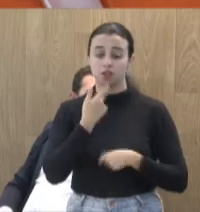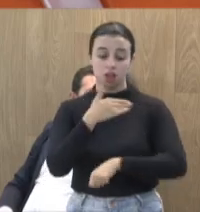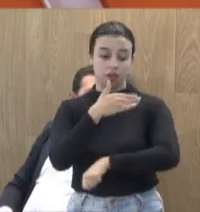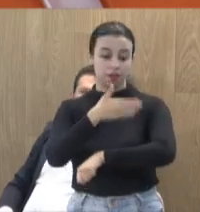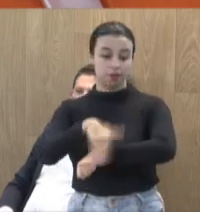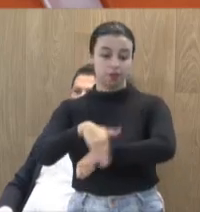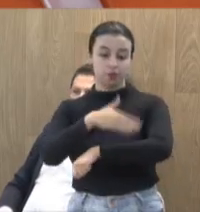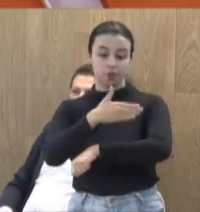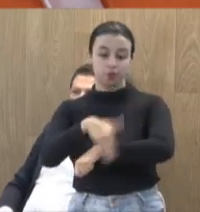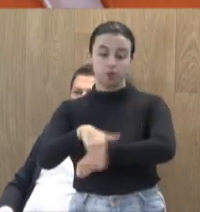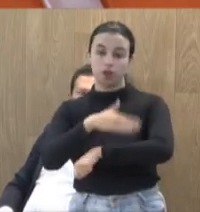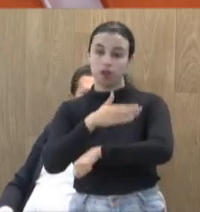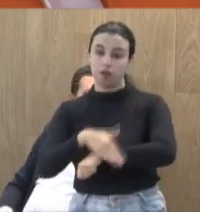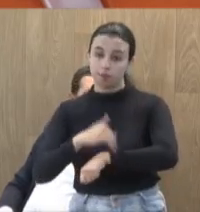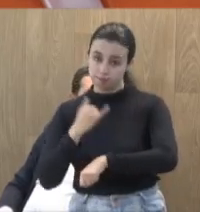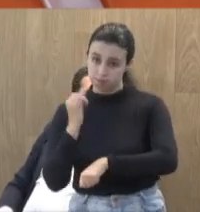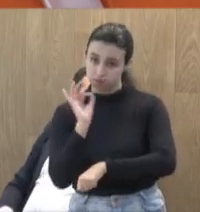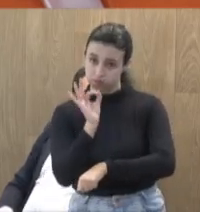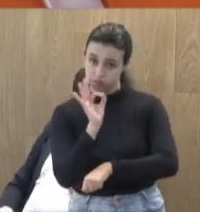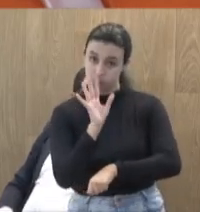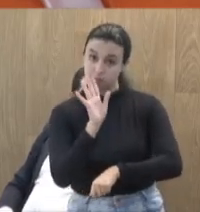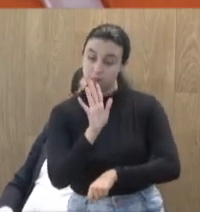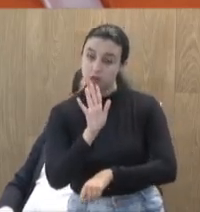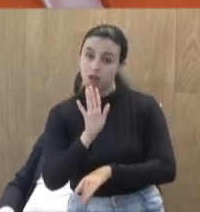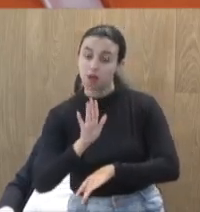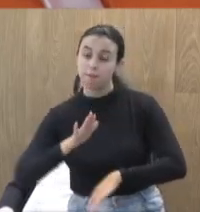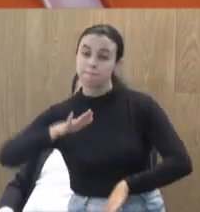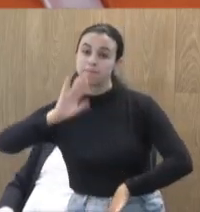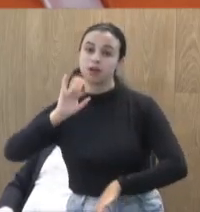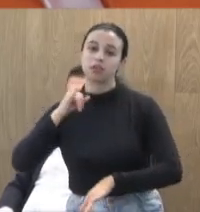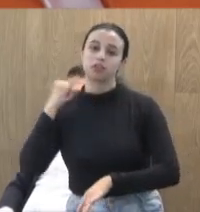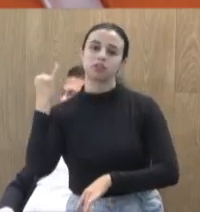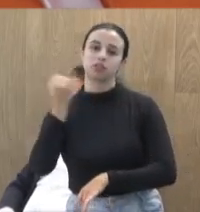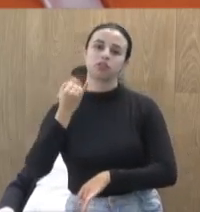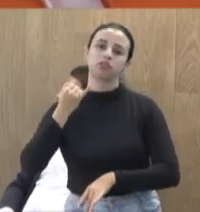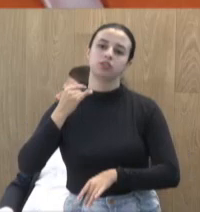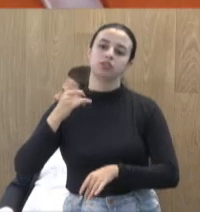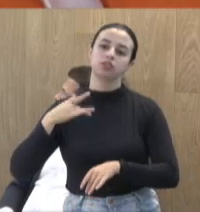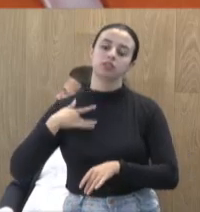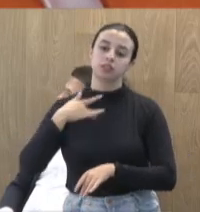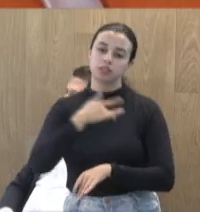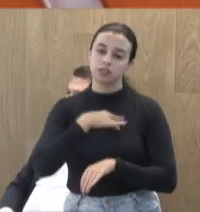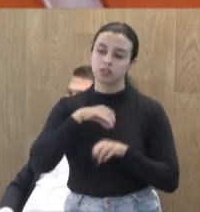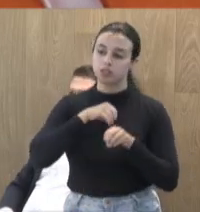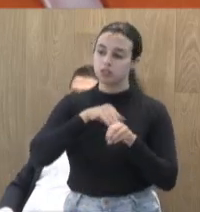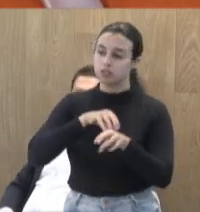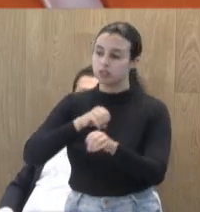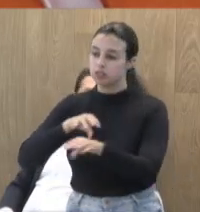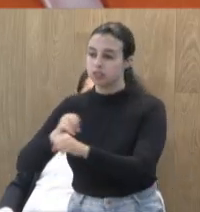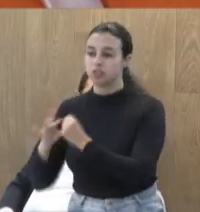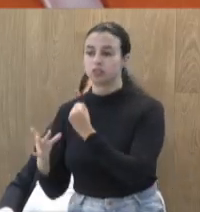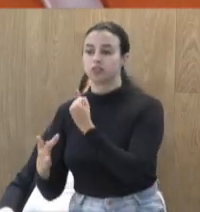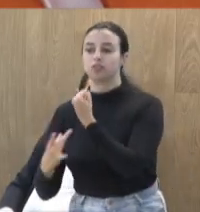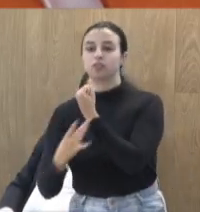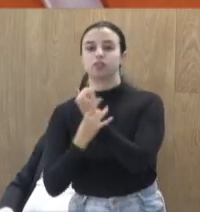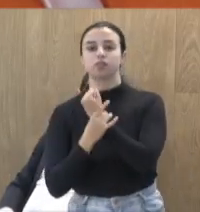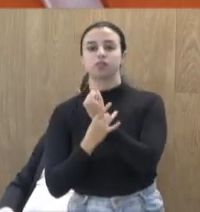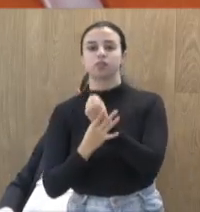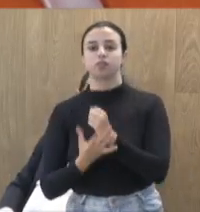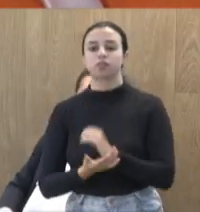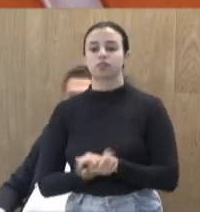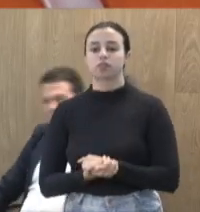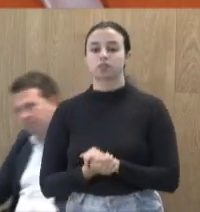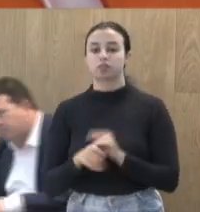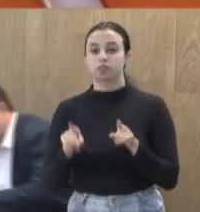importante. Mas é prioridade. A saúde, a educação, a segurança.